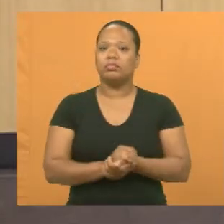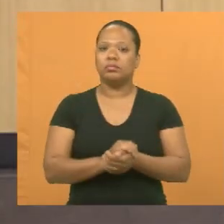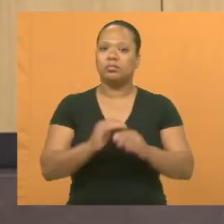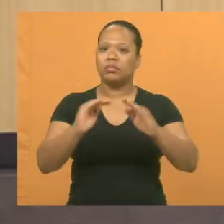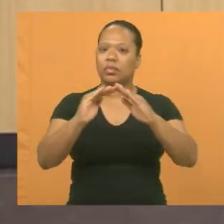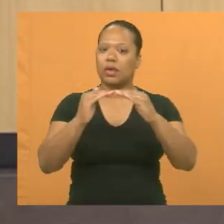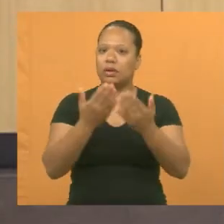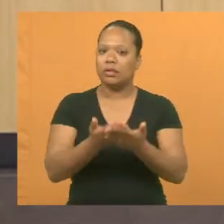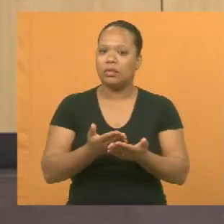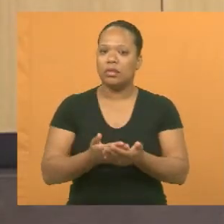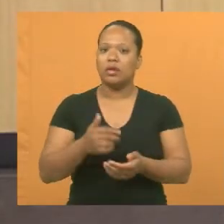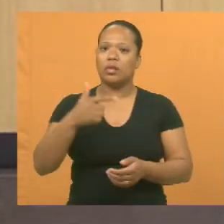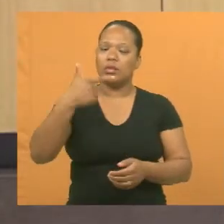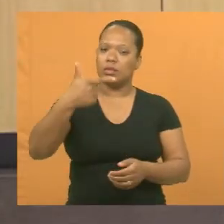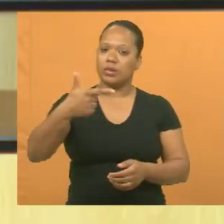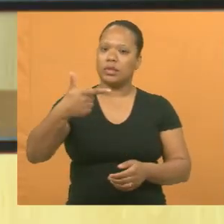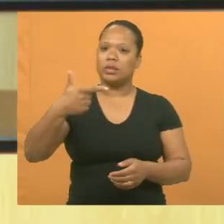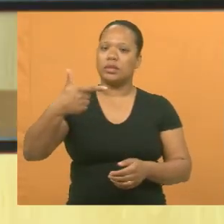Requerimento